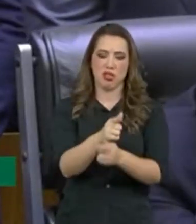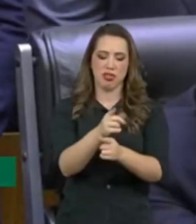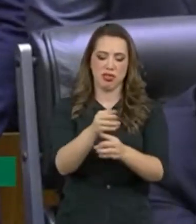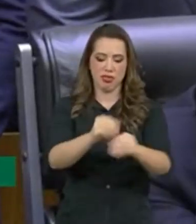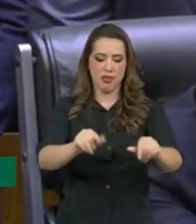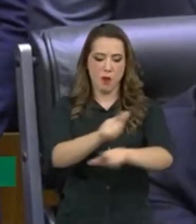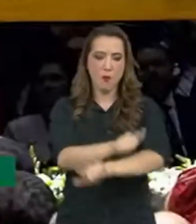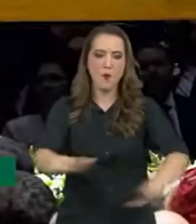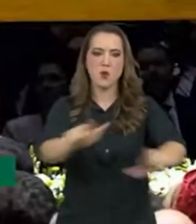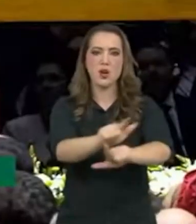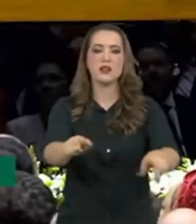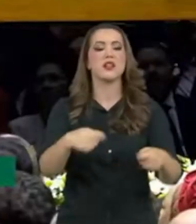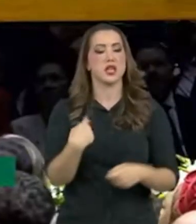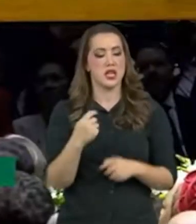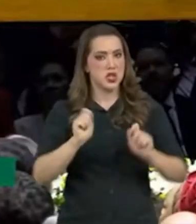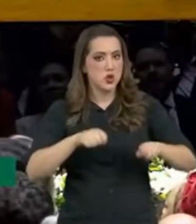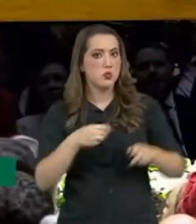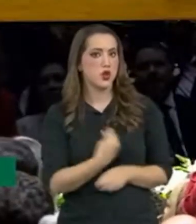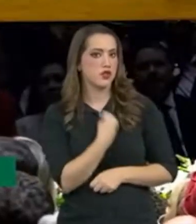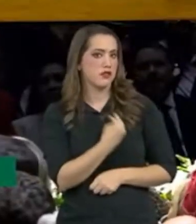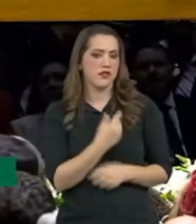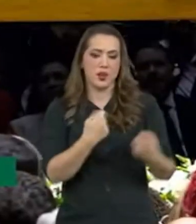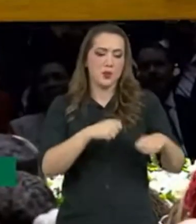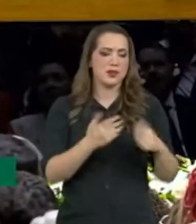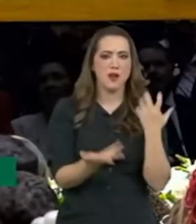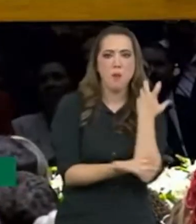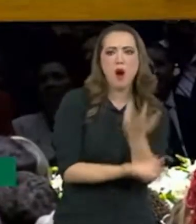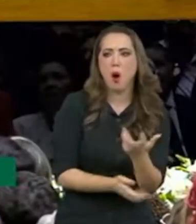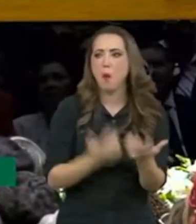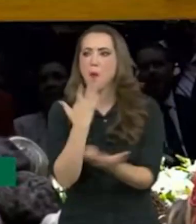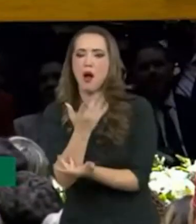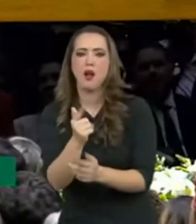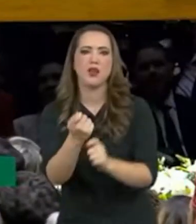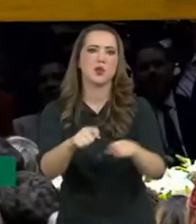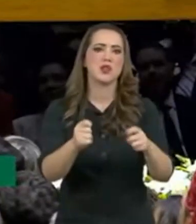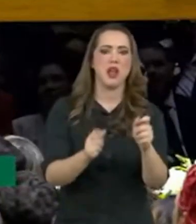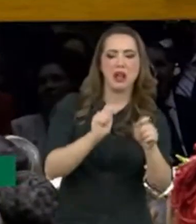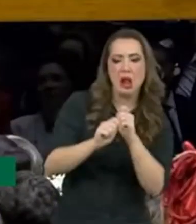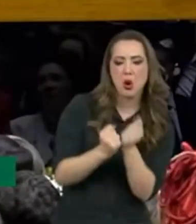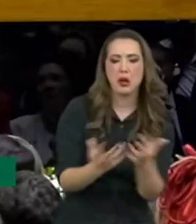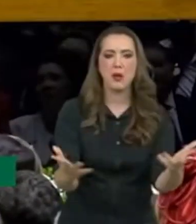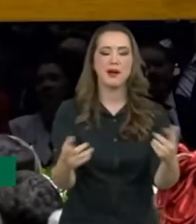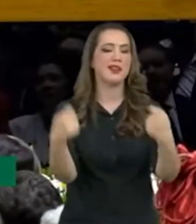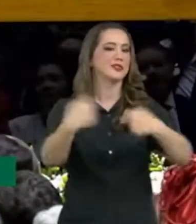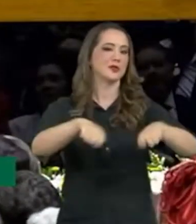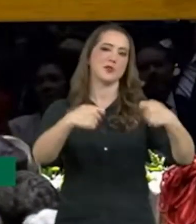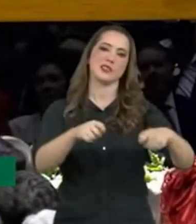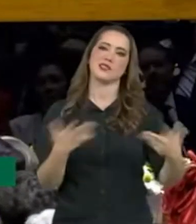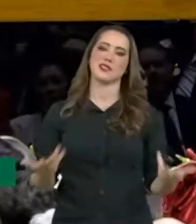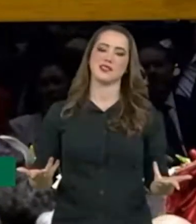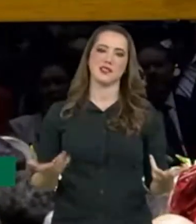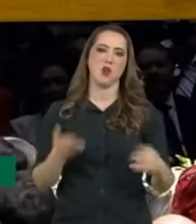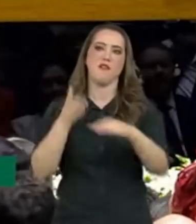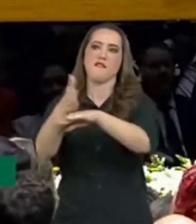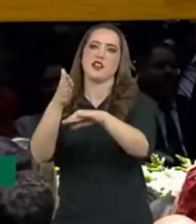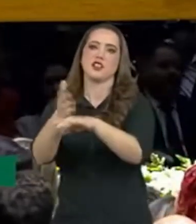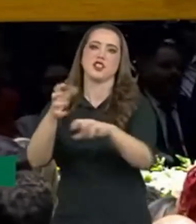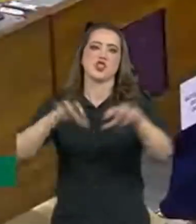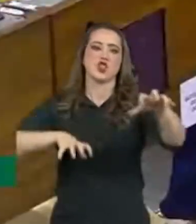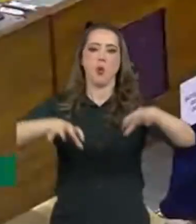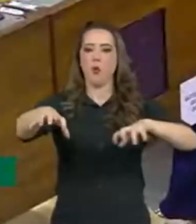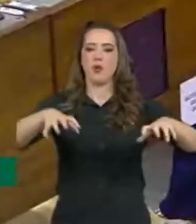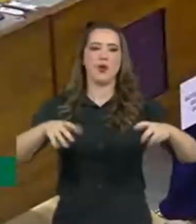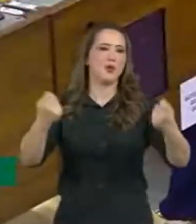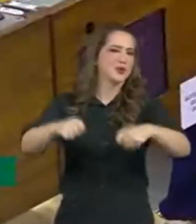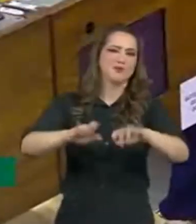viver sem derrubar madeira, sem fazer queimada e sem precisar invadir os nossos biomas.